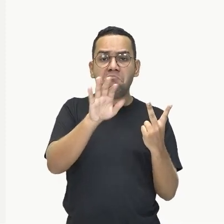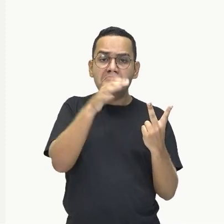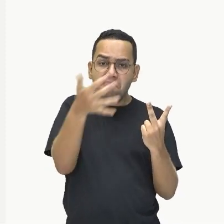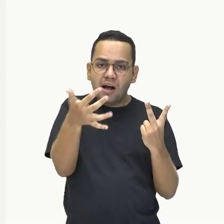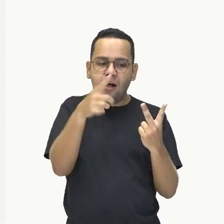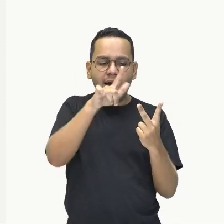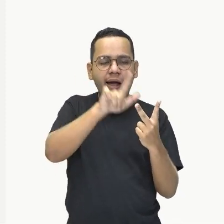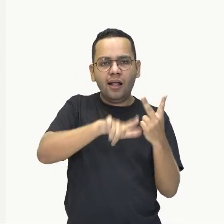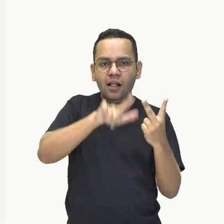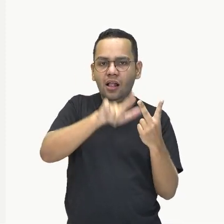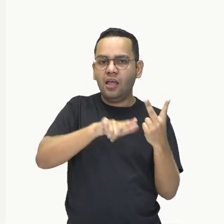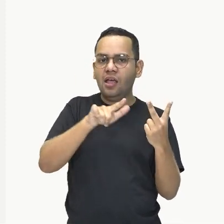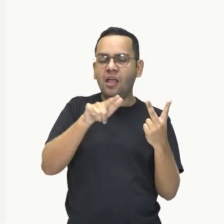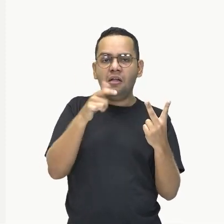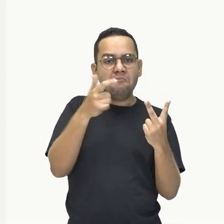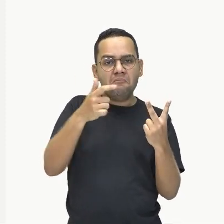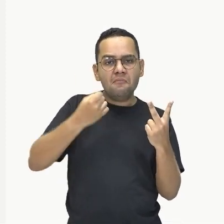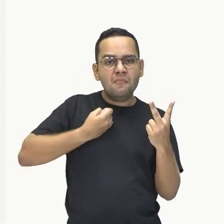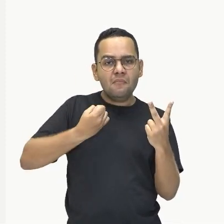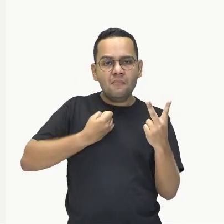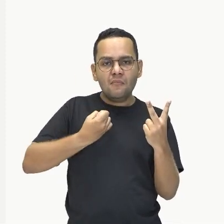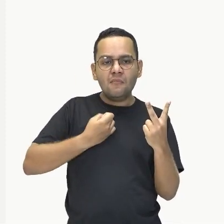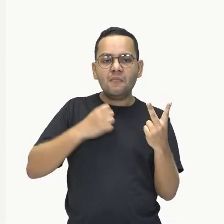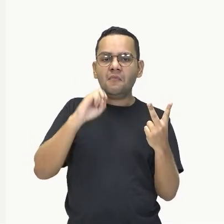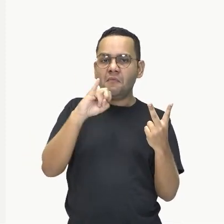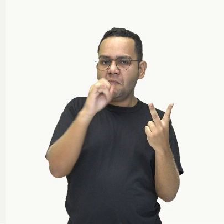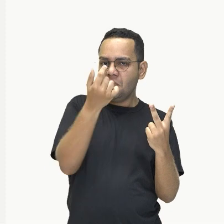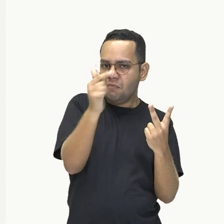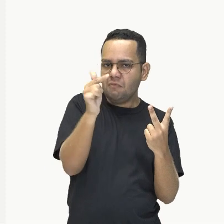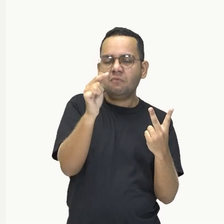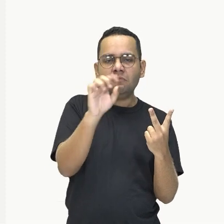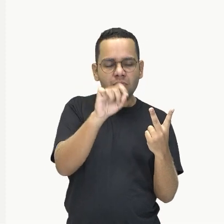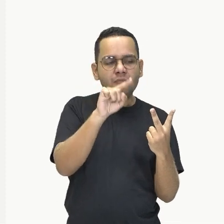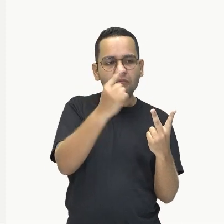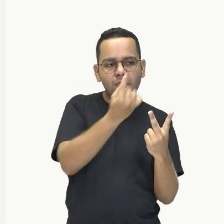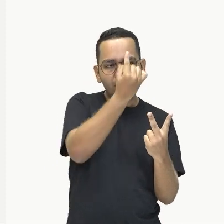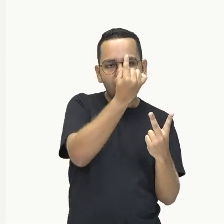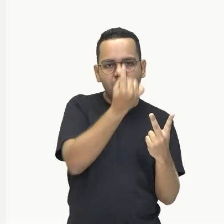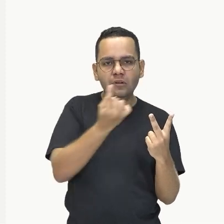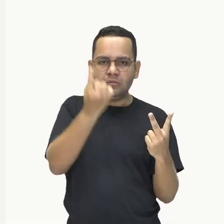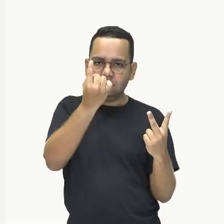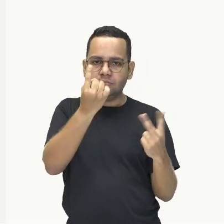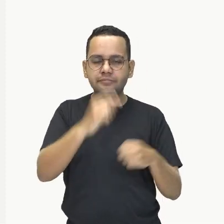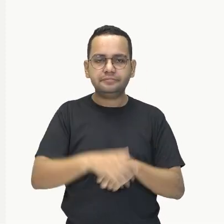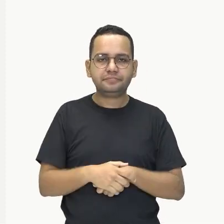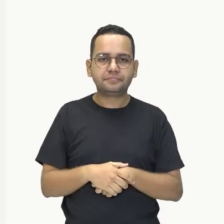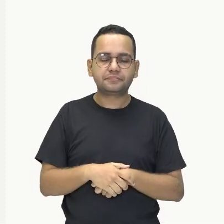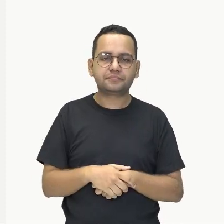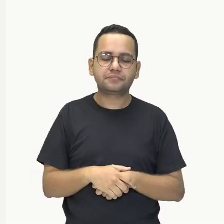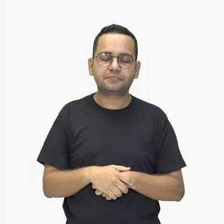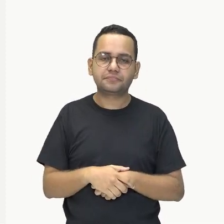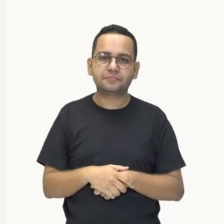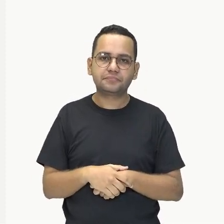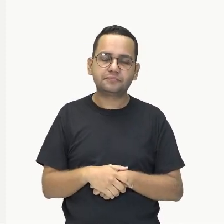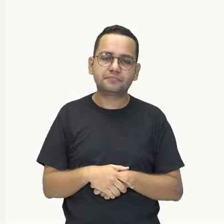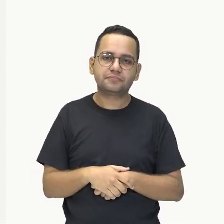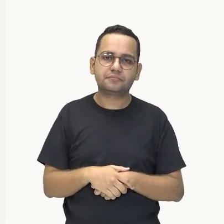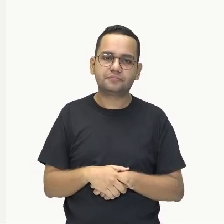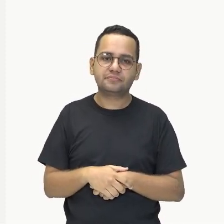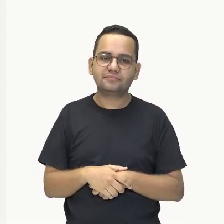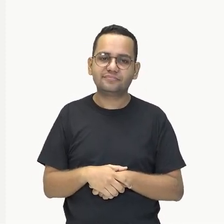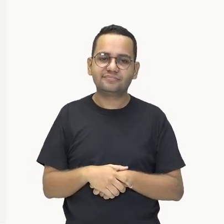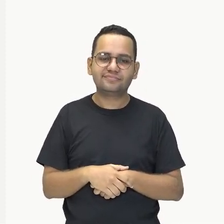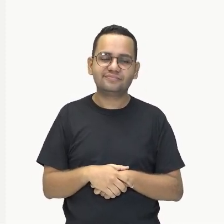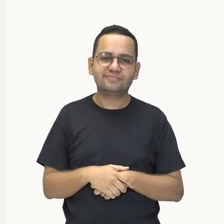possui expoente. Quando não aparece é 1. Então, basta a gente somar, fazer aquela conta mais difícil